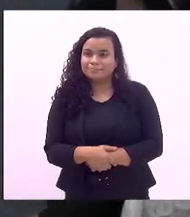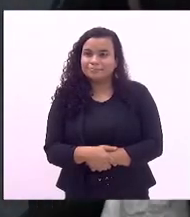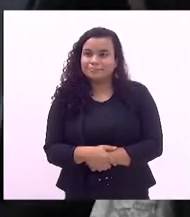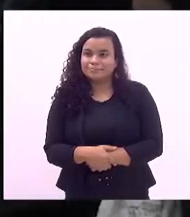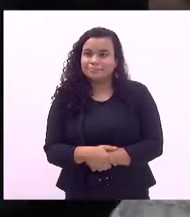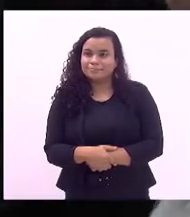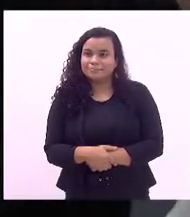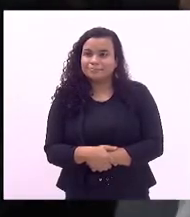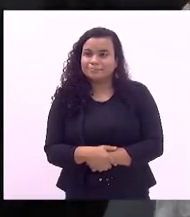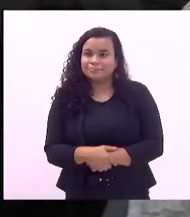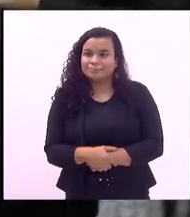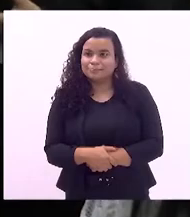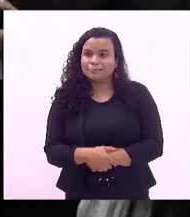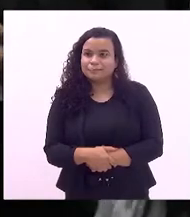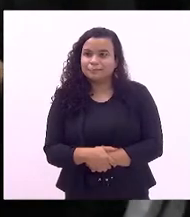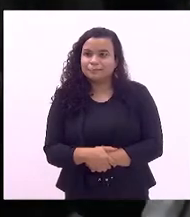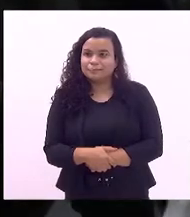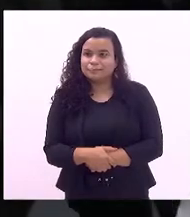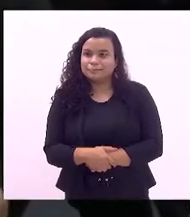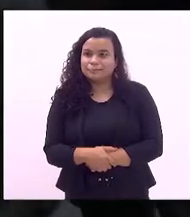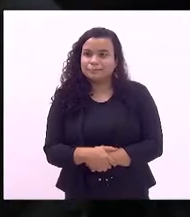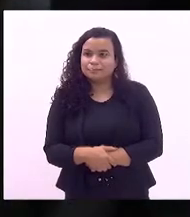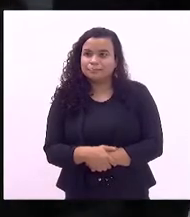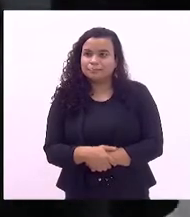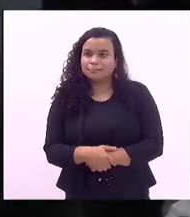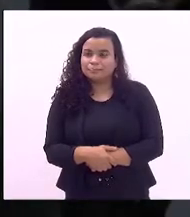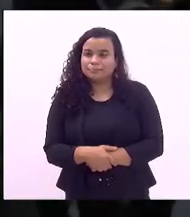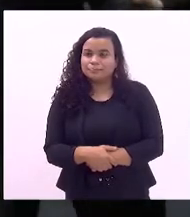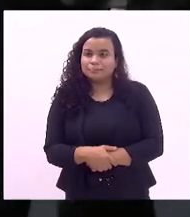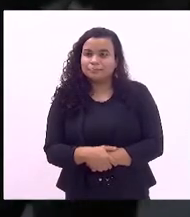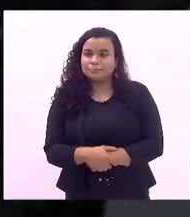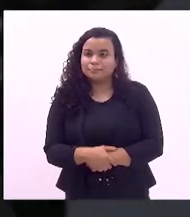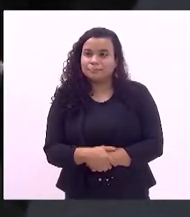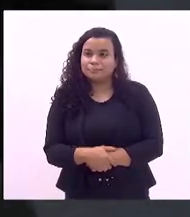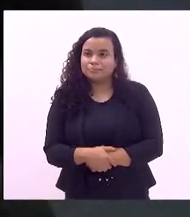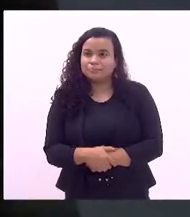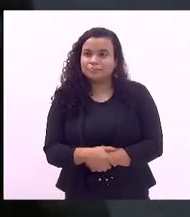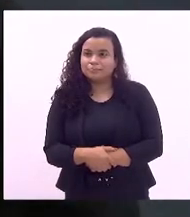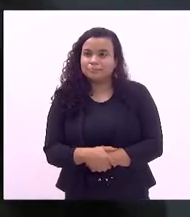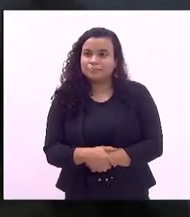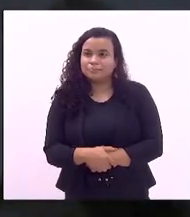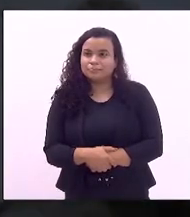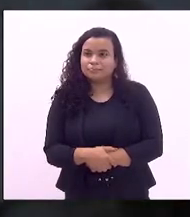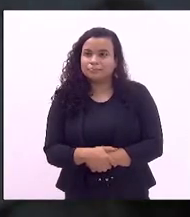E aí E aí